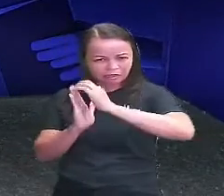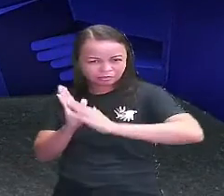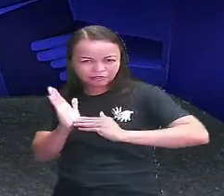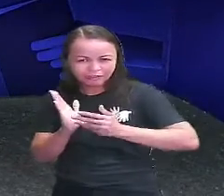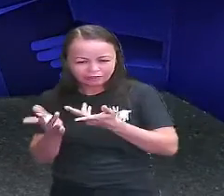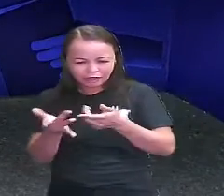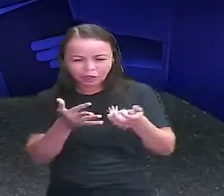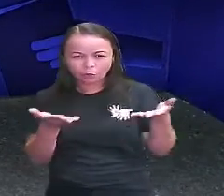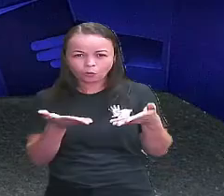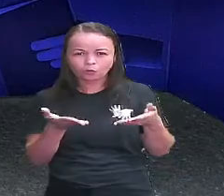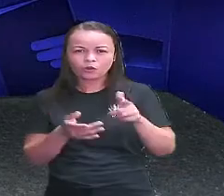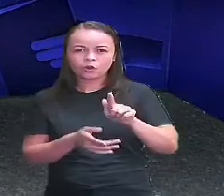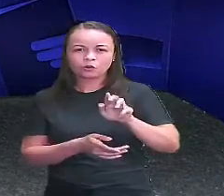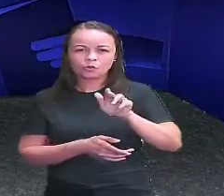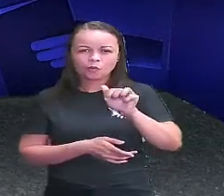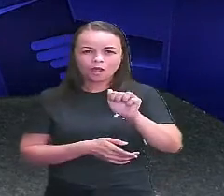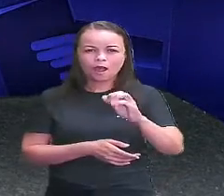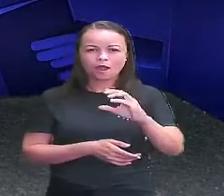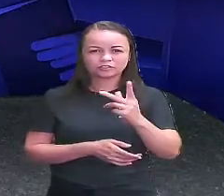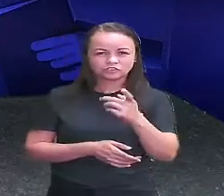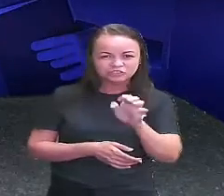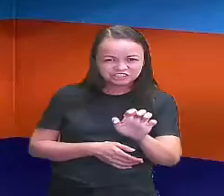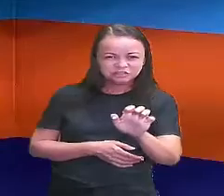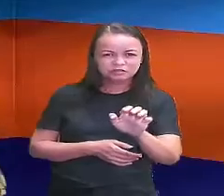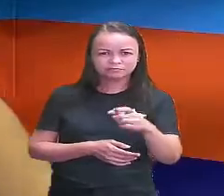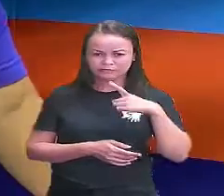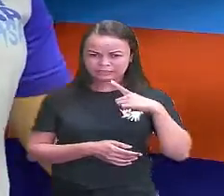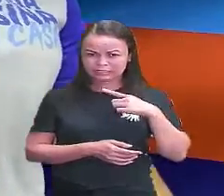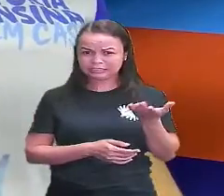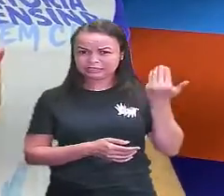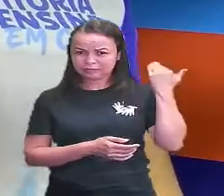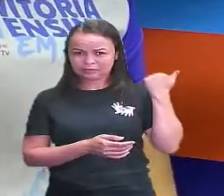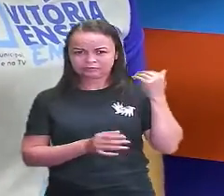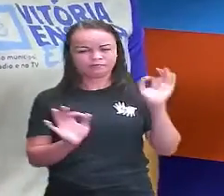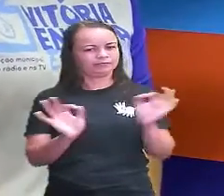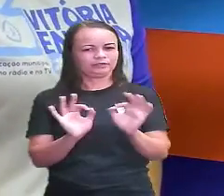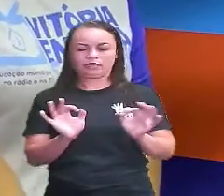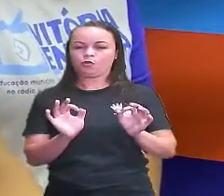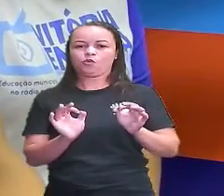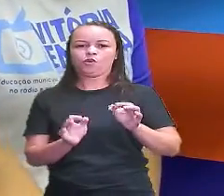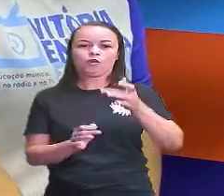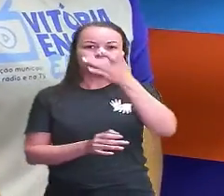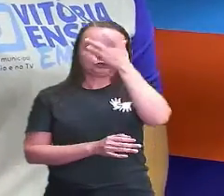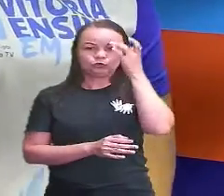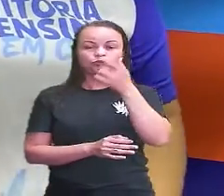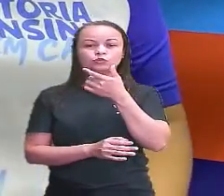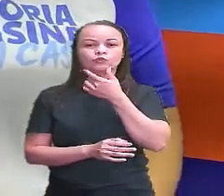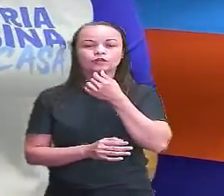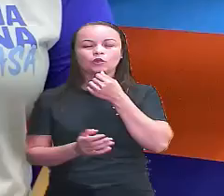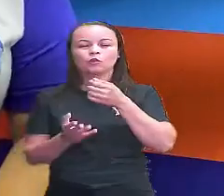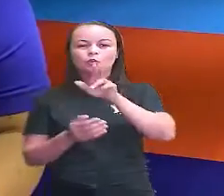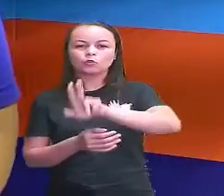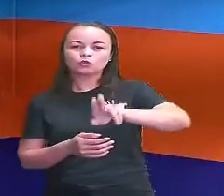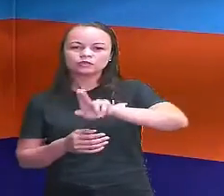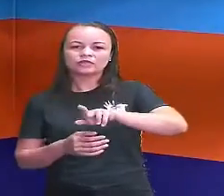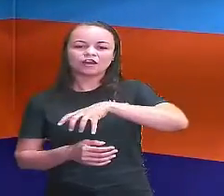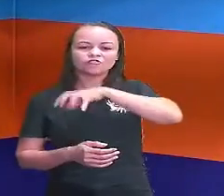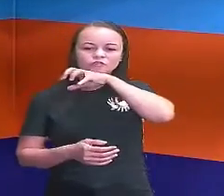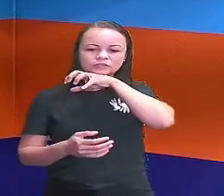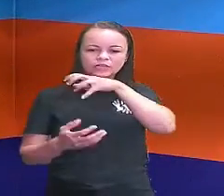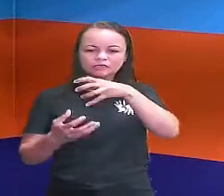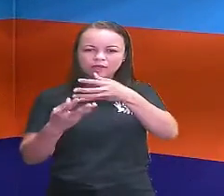Não. Os homens utilizavam o sangue dos animais, os excrementos dos animais que eles tiravam, alguns pigmentos que eles